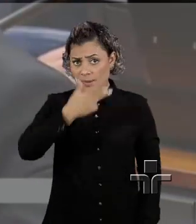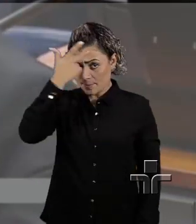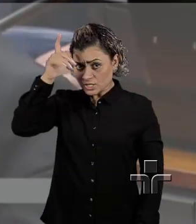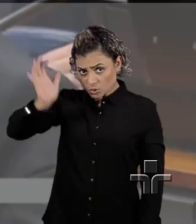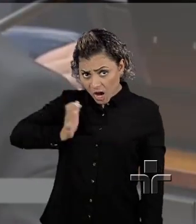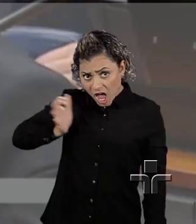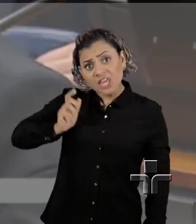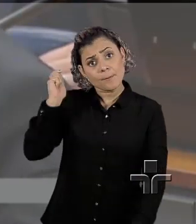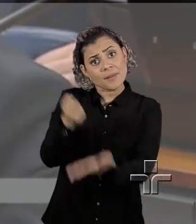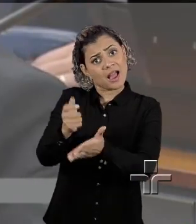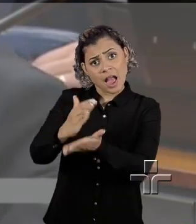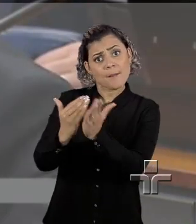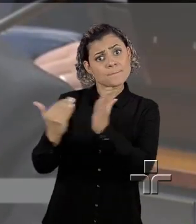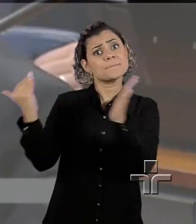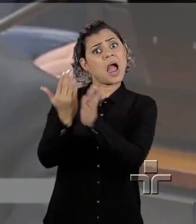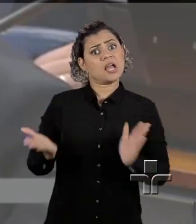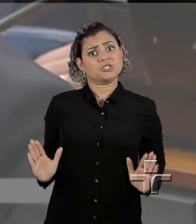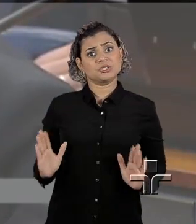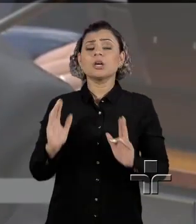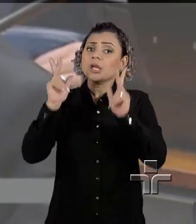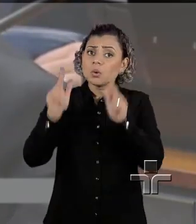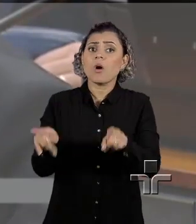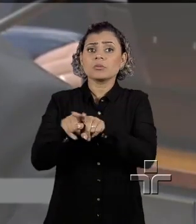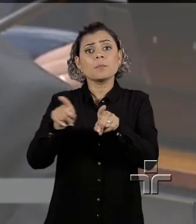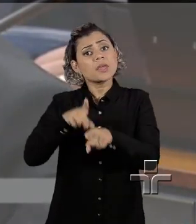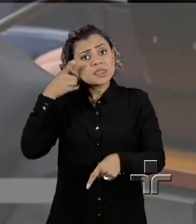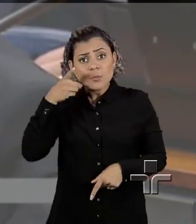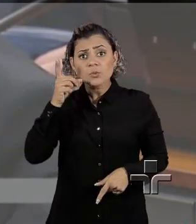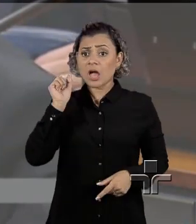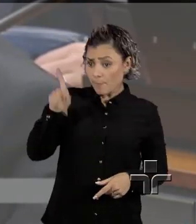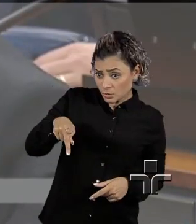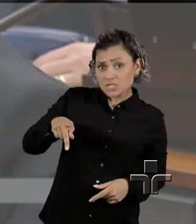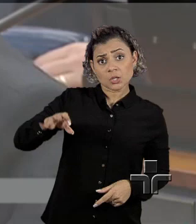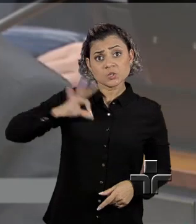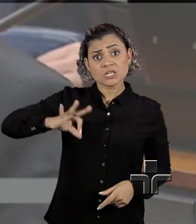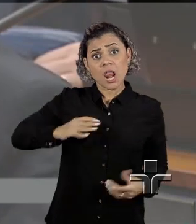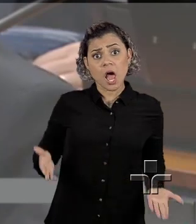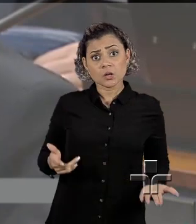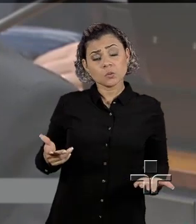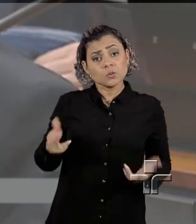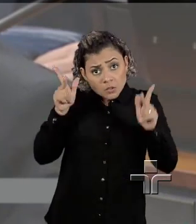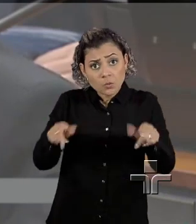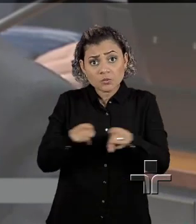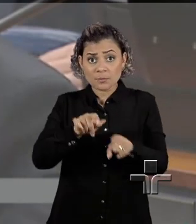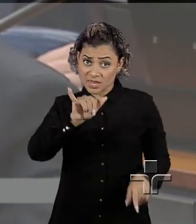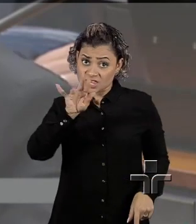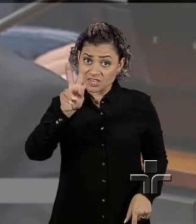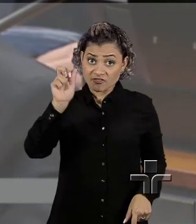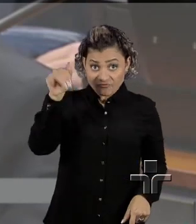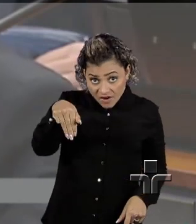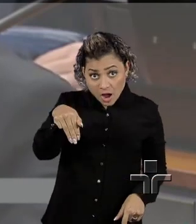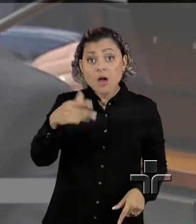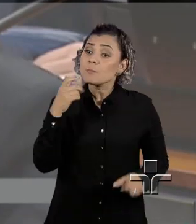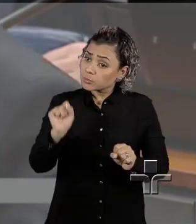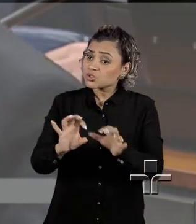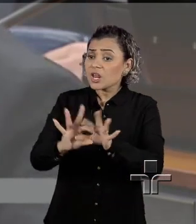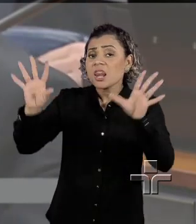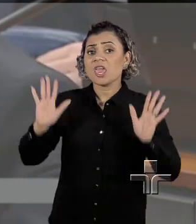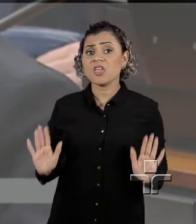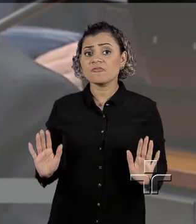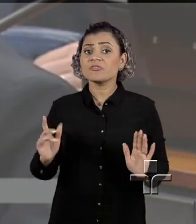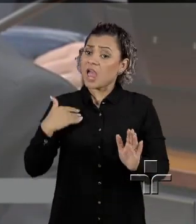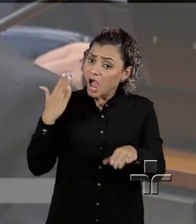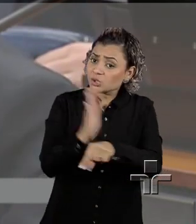ainda mais. Como é o caso dos próprios deputados na sua aposentadoria parlamentar, que o deputado Ivan Valente tem, mas ele poderia abrir mão dela para